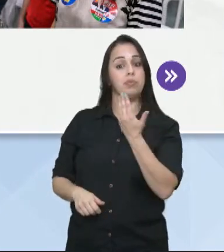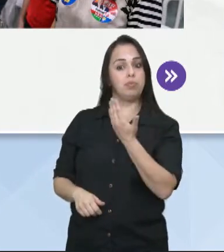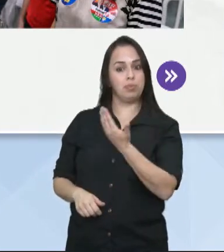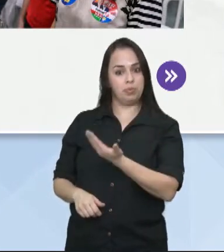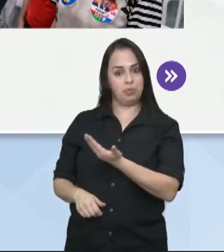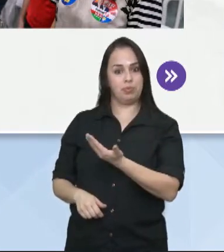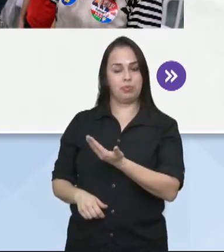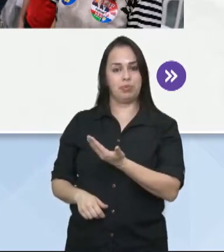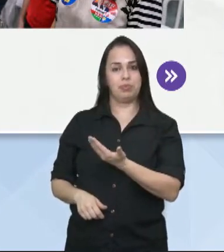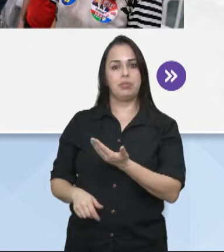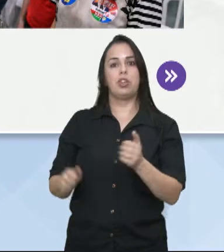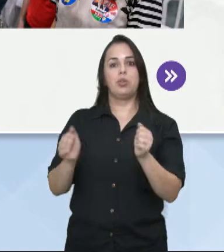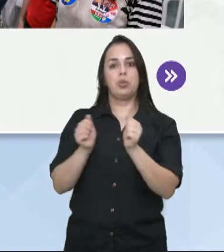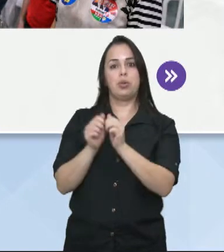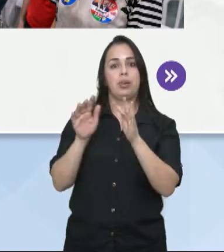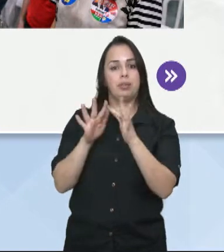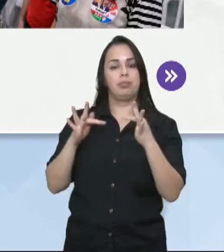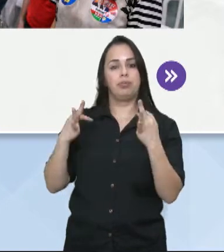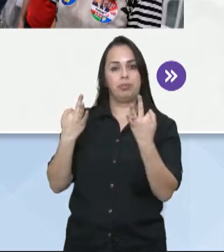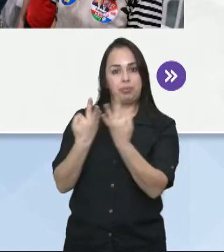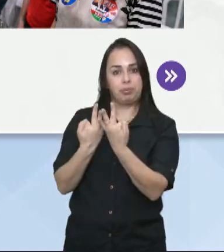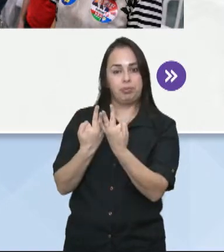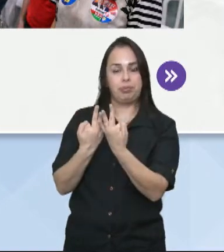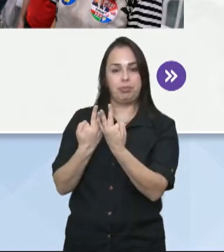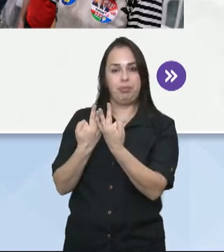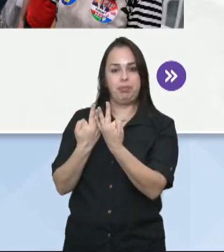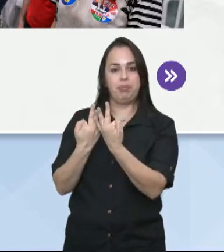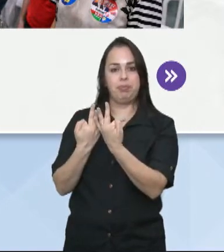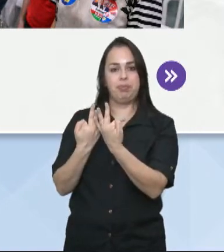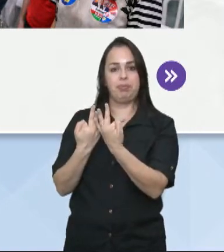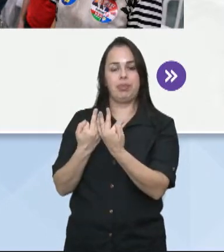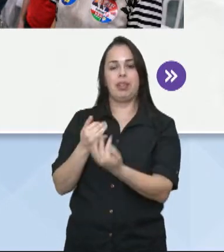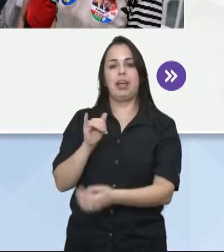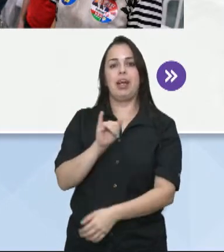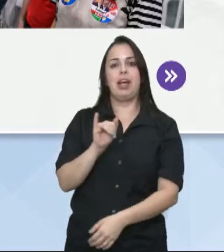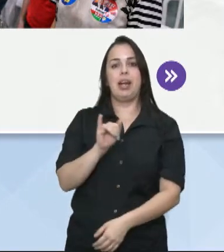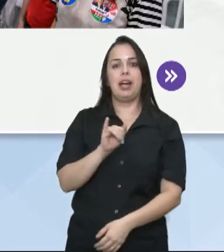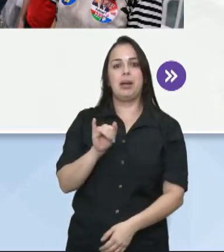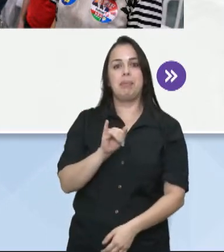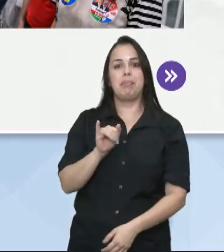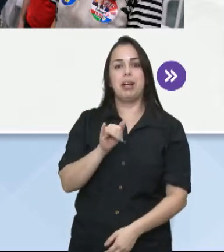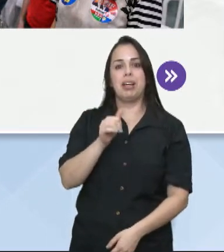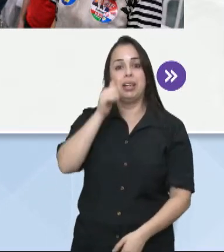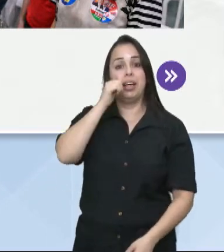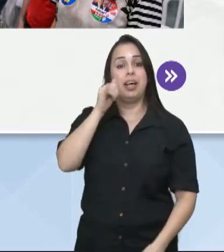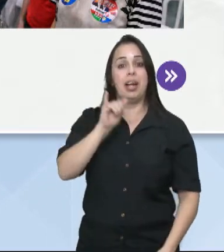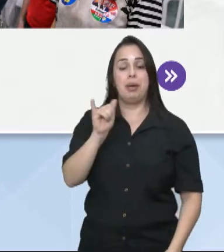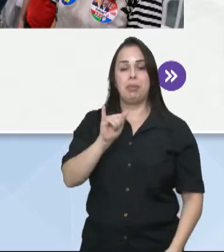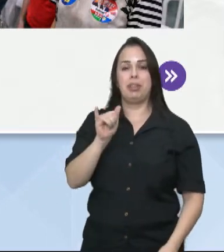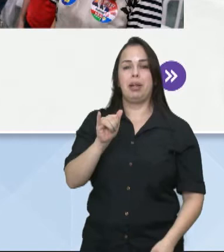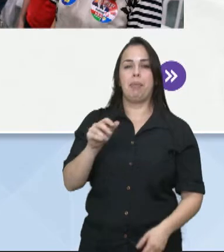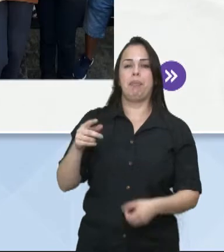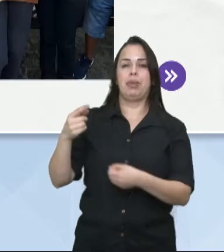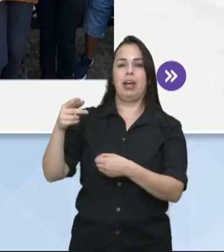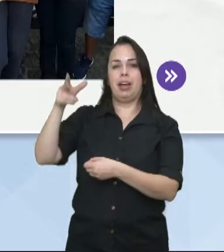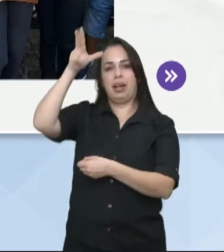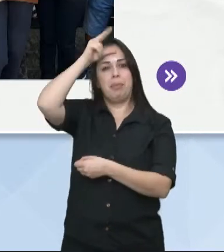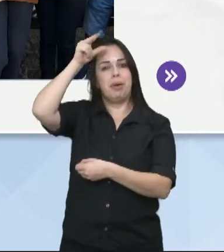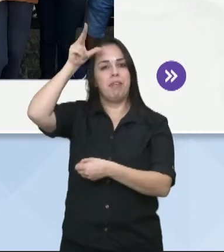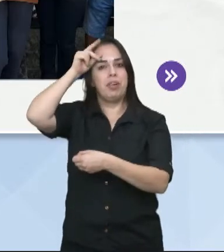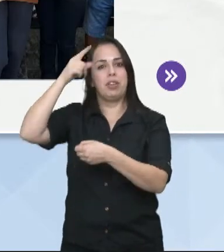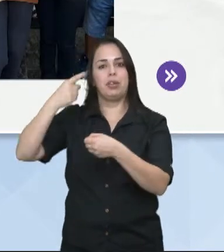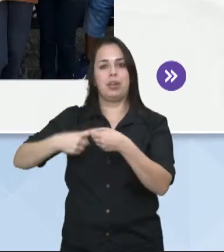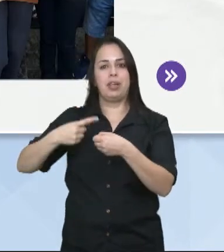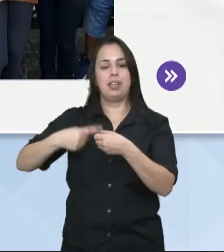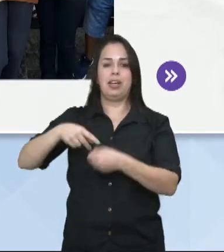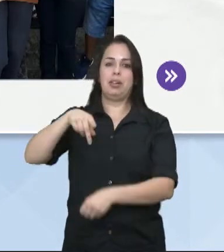os familiares, registrar aqui a nossa irmã da prefeita de Potim, que esteve presente. A próxima.